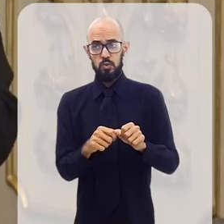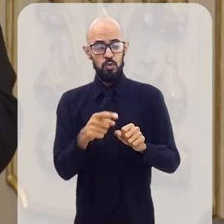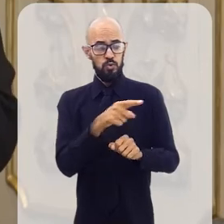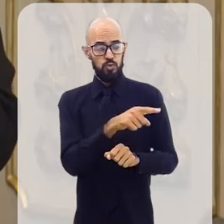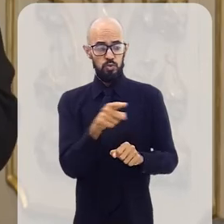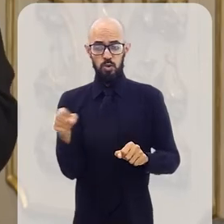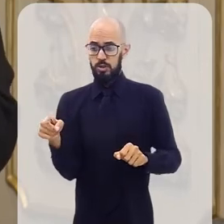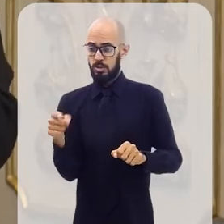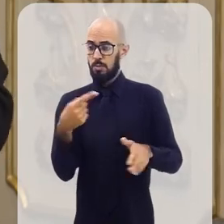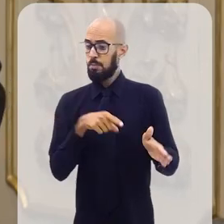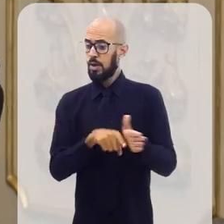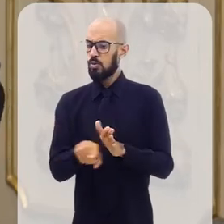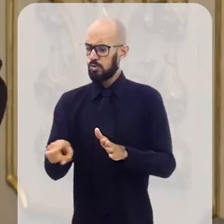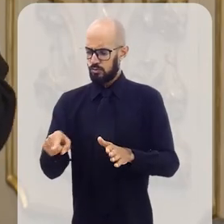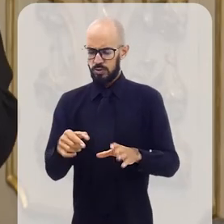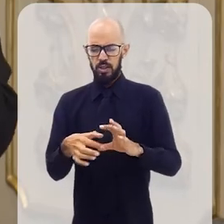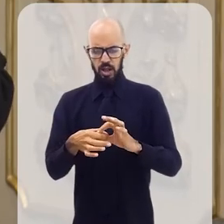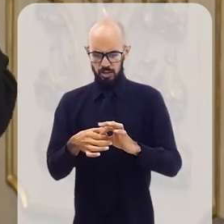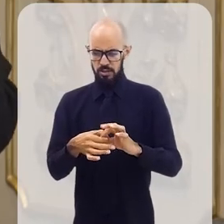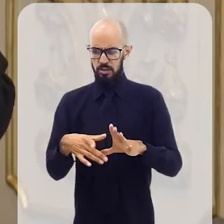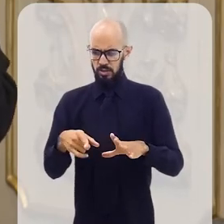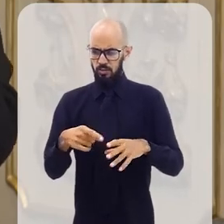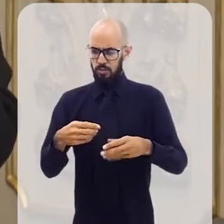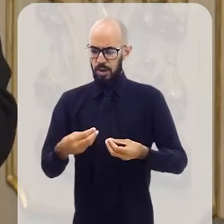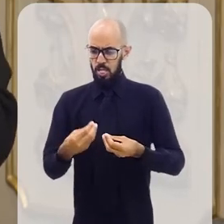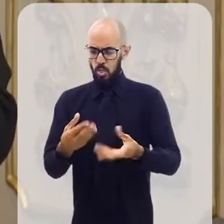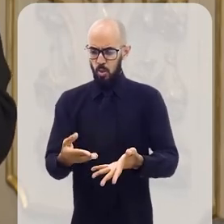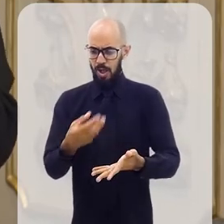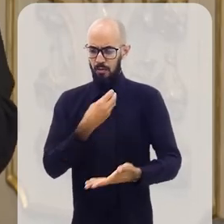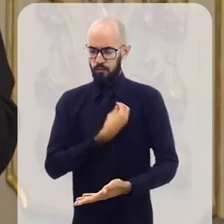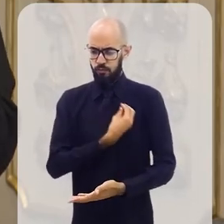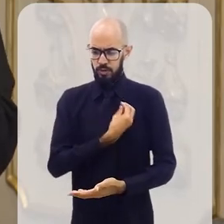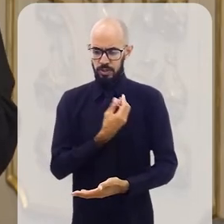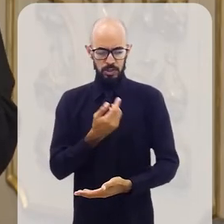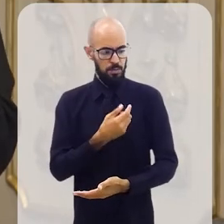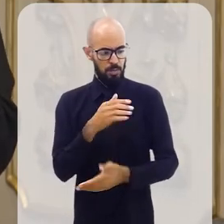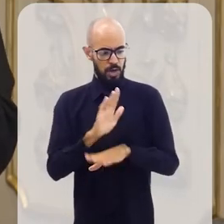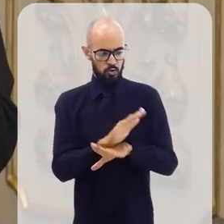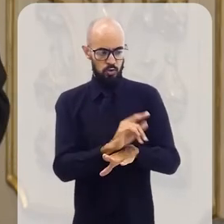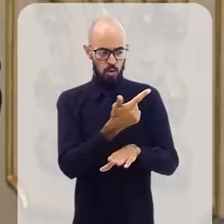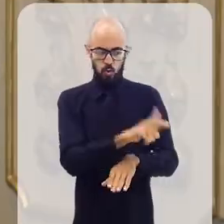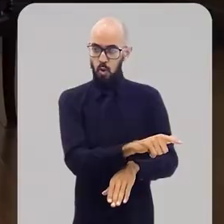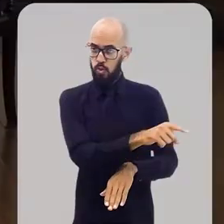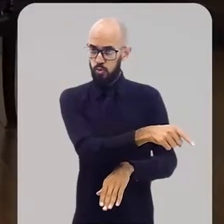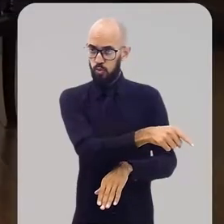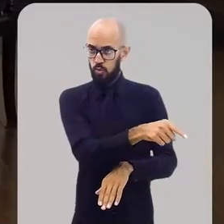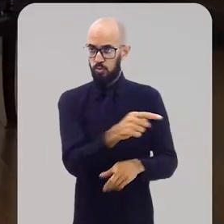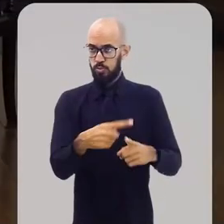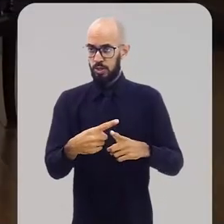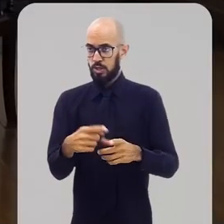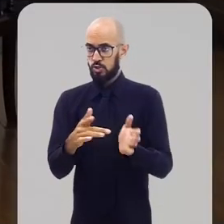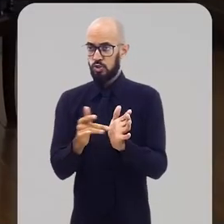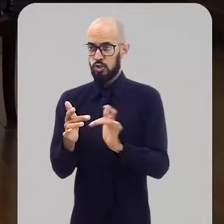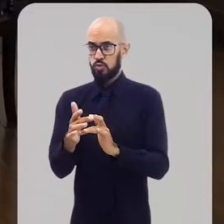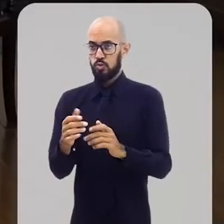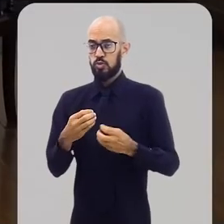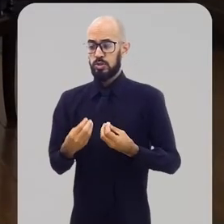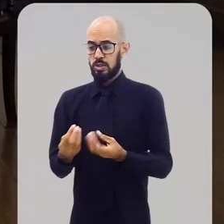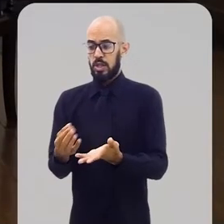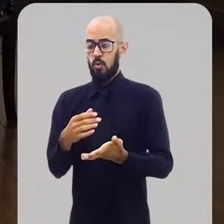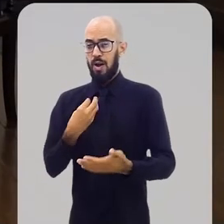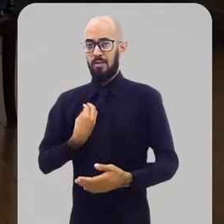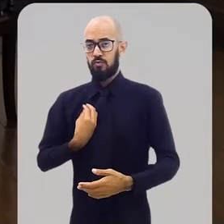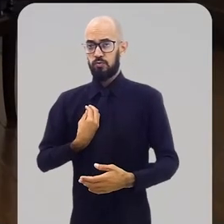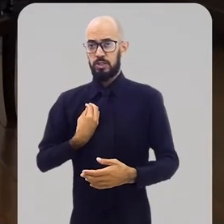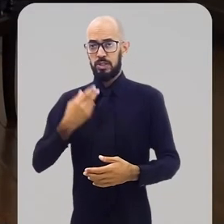um sim para o outro eu pergunto está disposto a dar a vida pelo outro porque Jesus deu a vida por